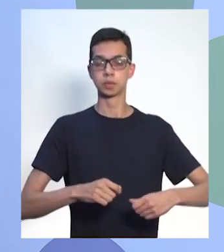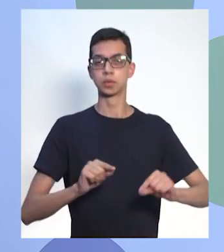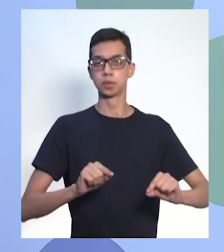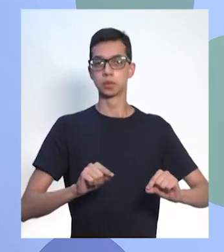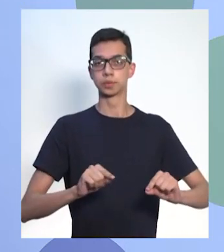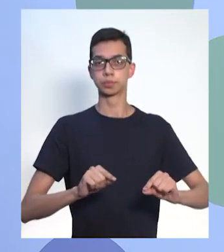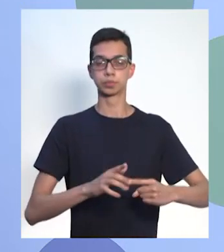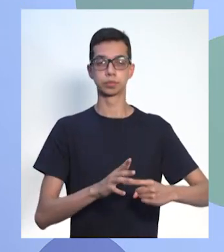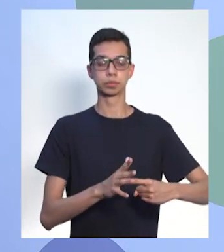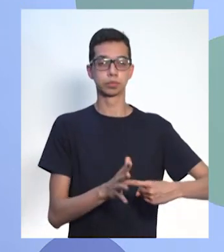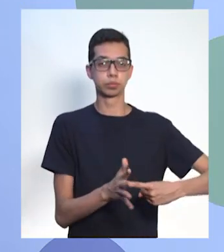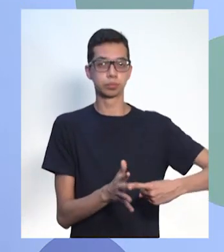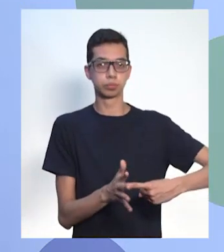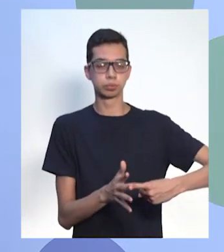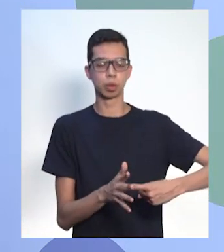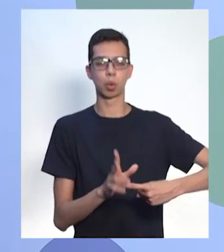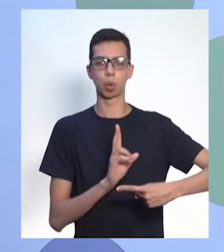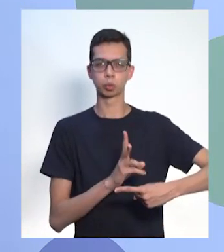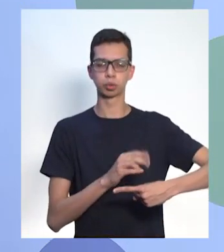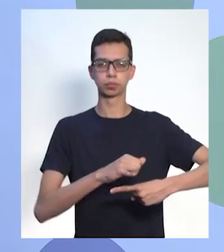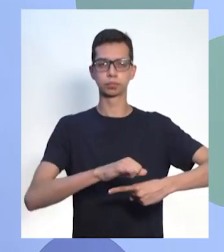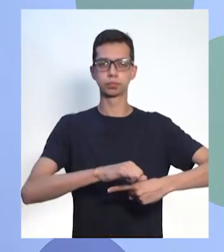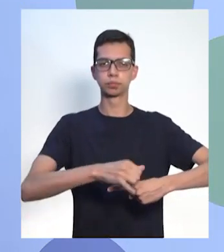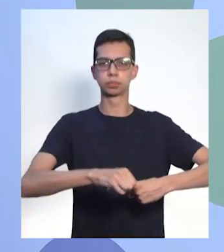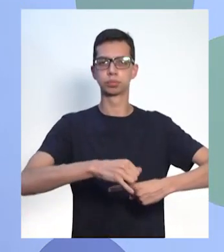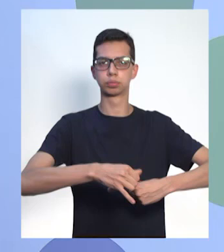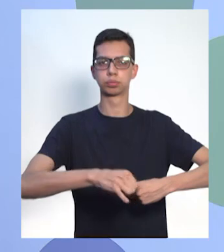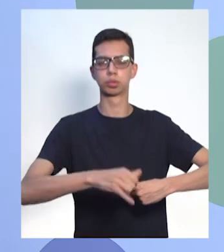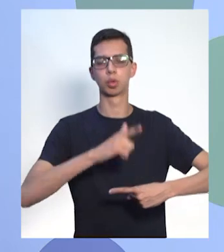Professor Nilce, professor Ailton participando.